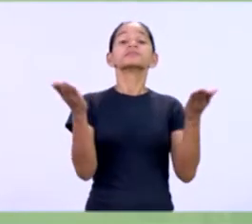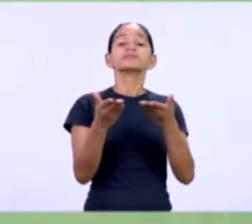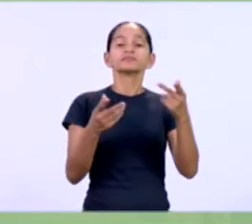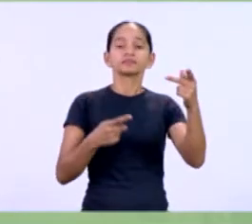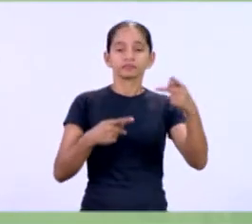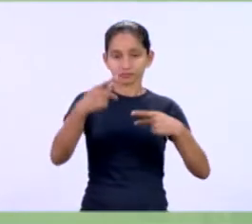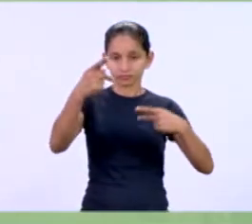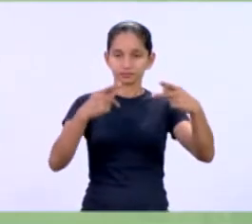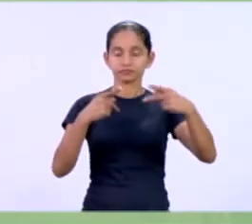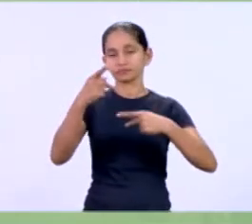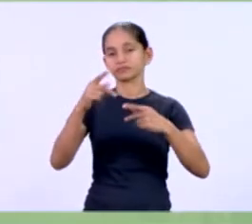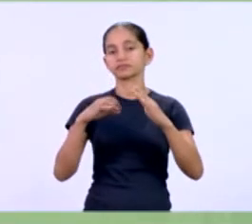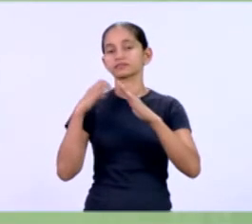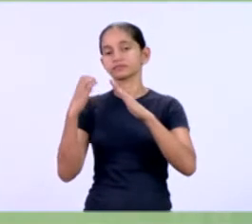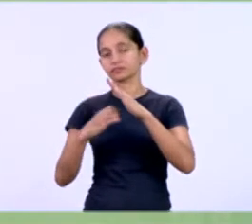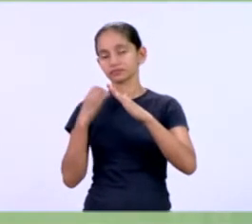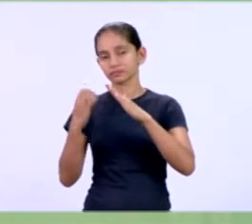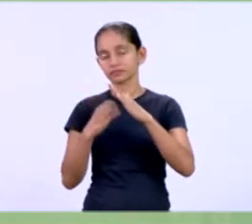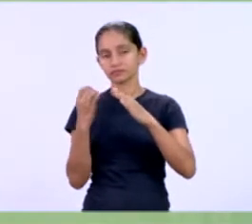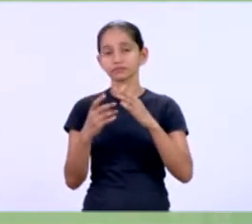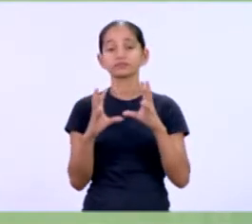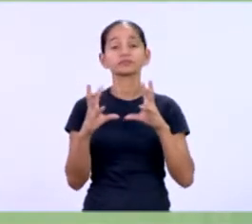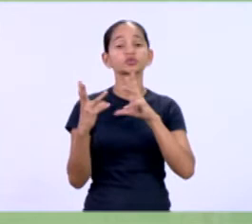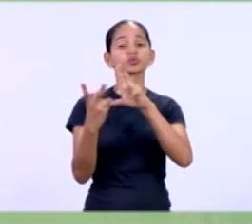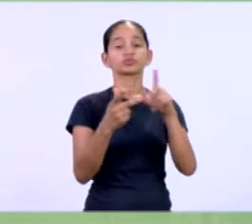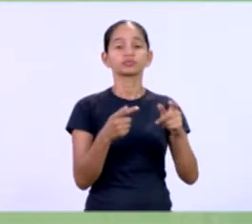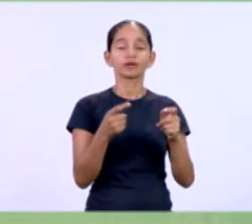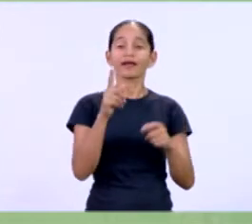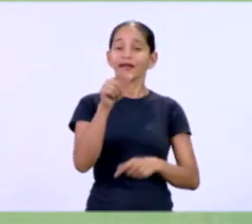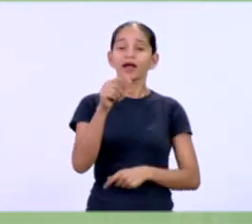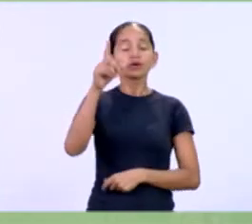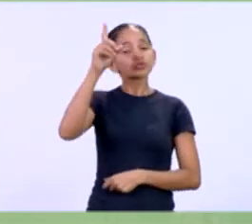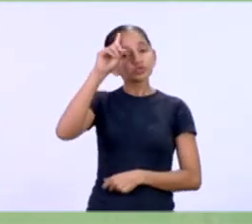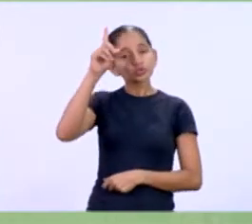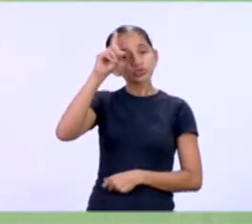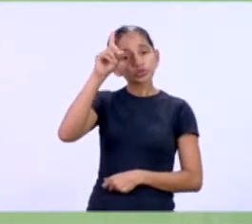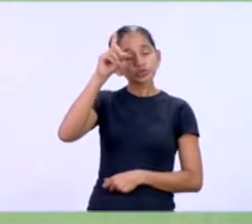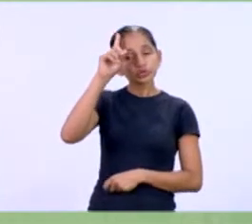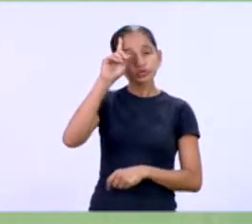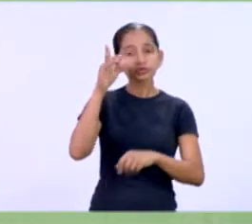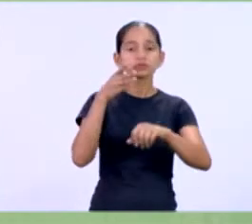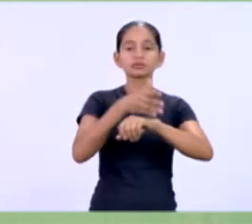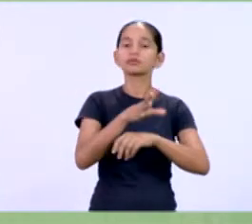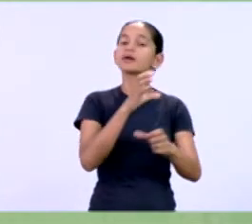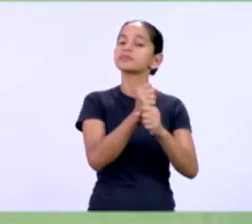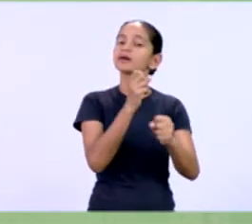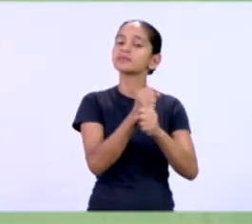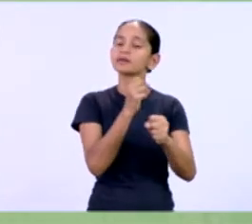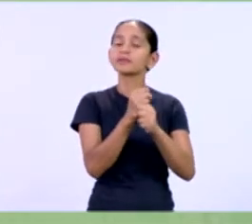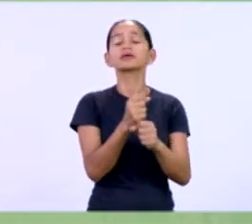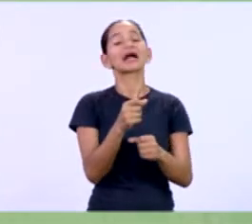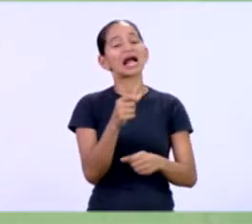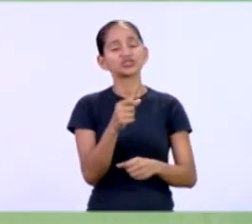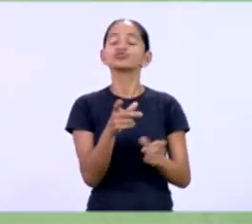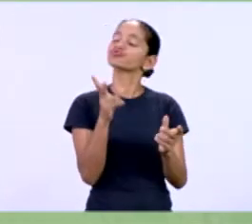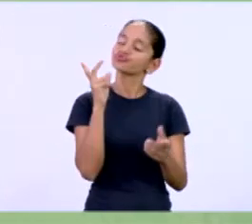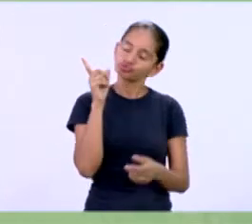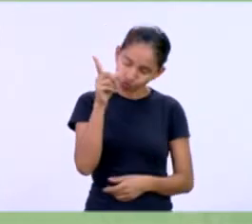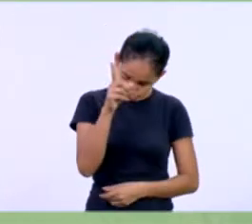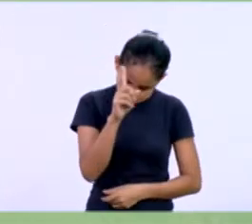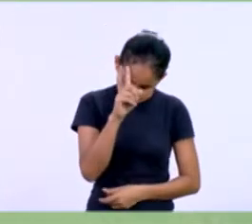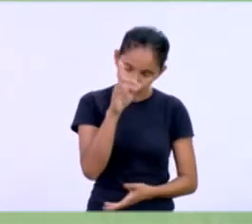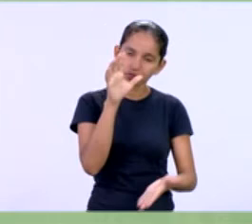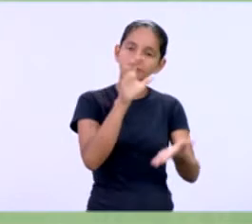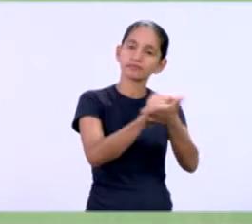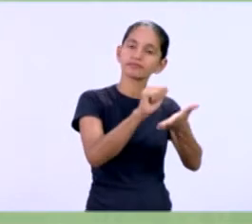Planejamento empresarial. Então, o controle diário de caixa vai fazer parte. O que é isso? Os